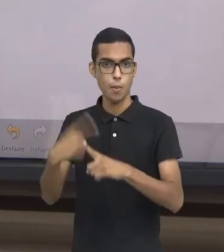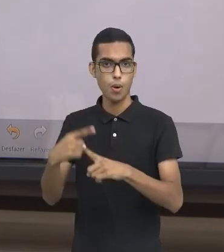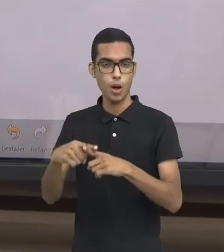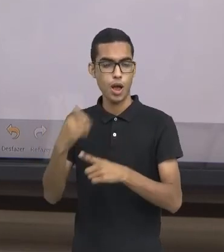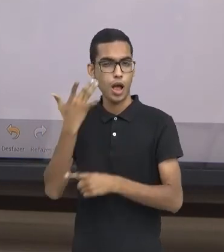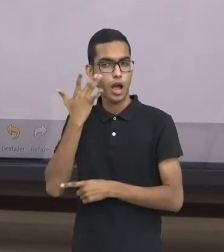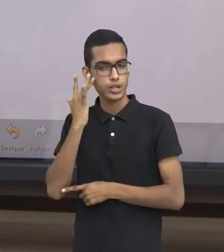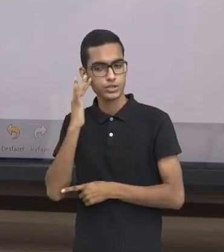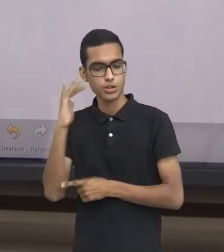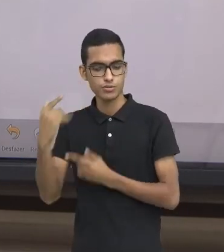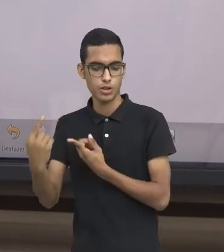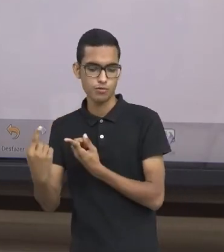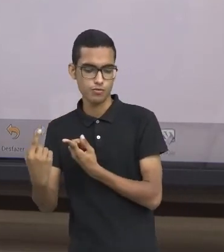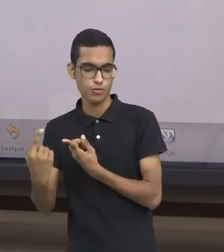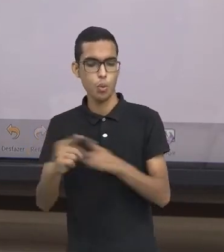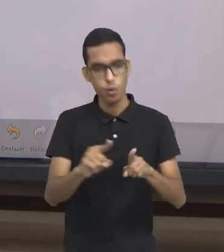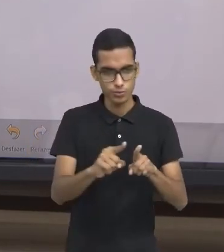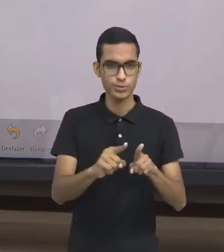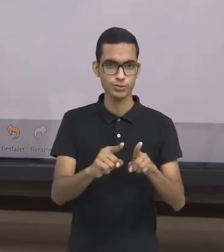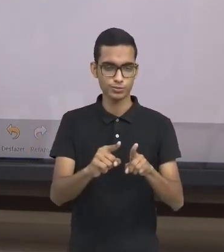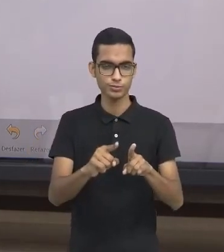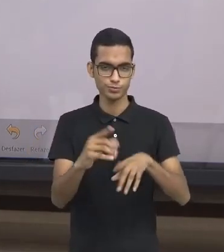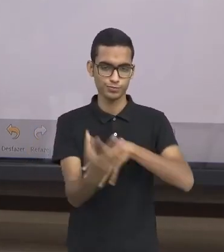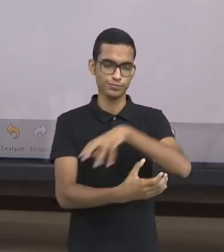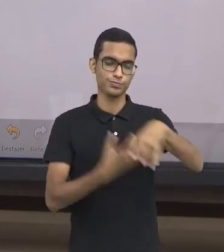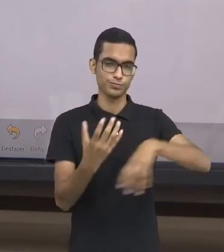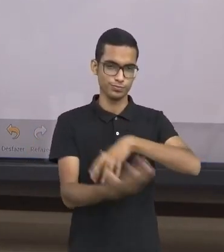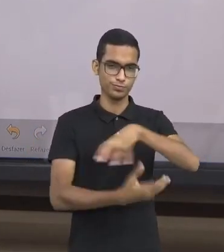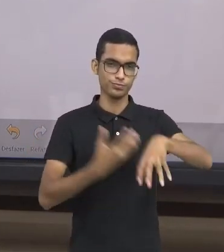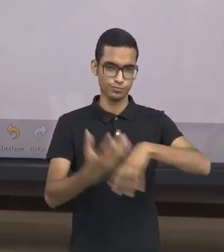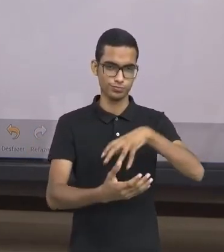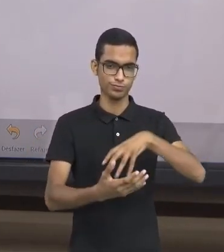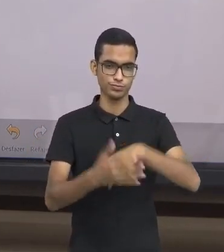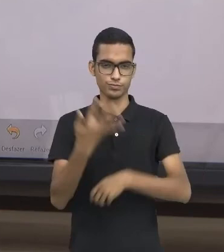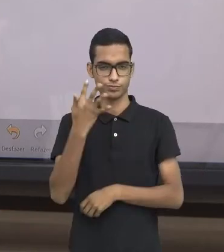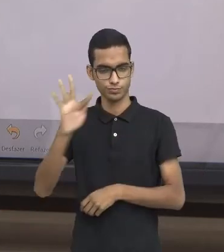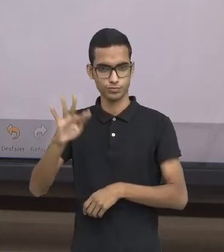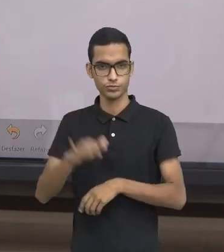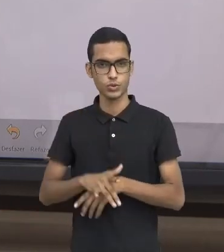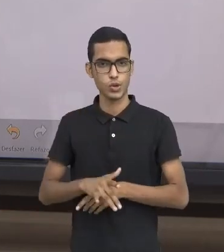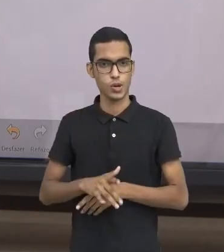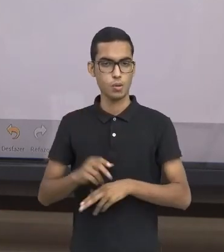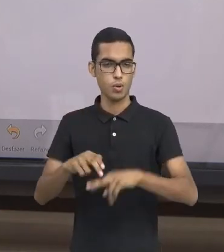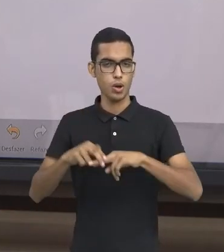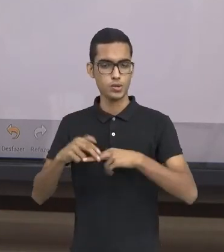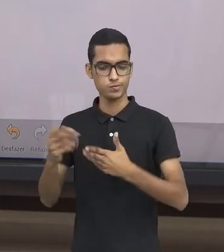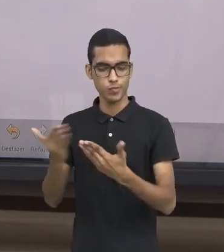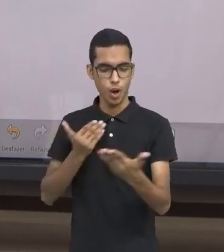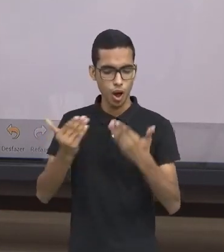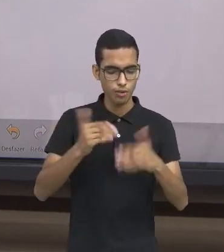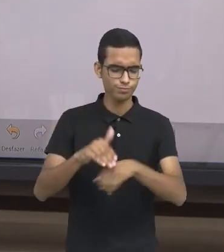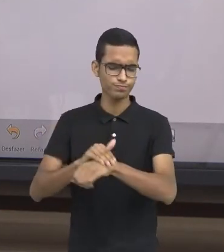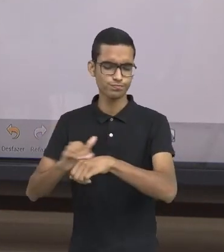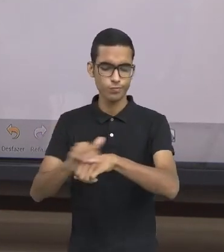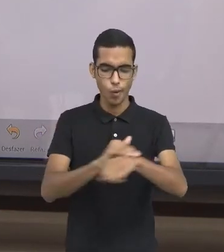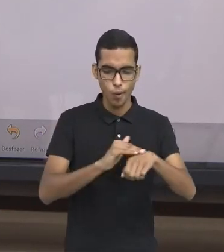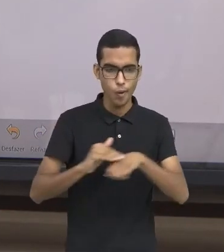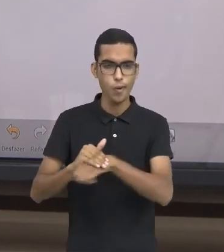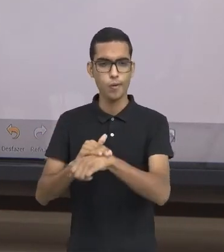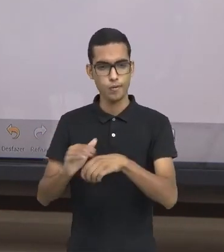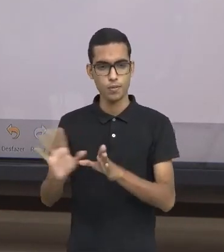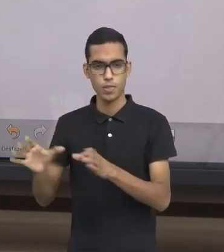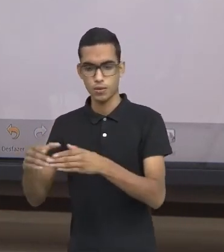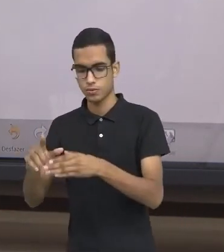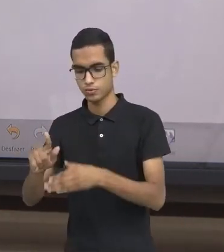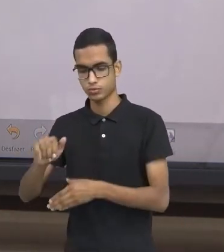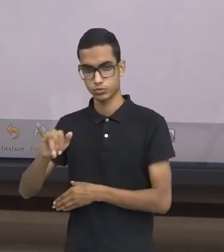estar traindo a Revolução, dentro de todas aquelas articulações entre os girondinos ali, para tirar os jacobinos